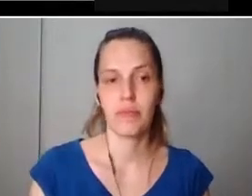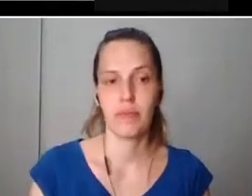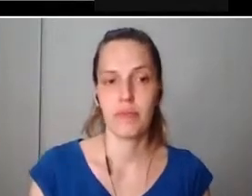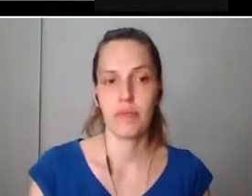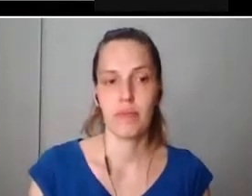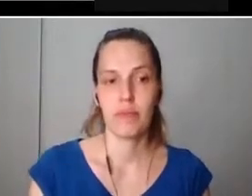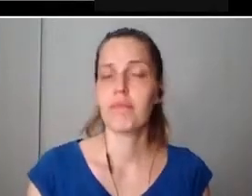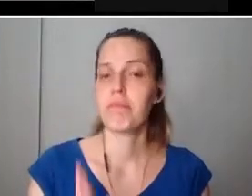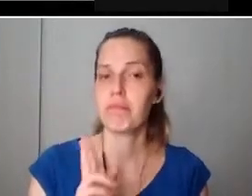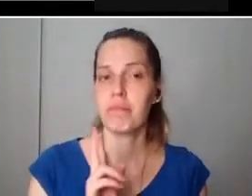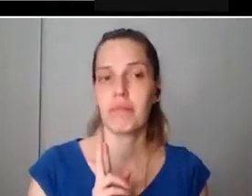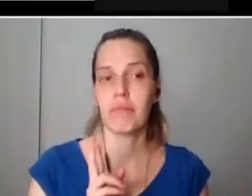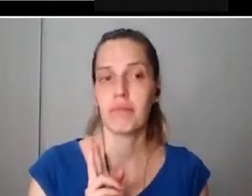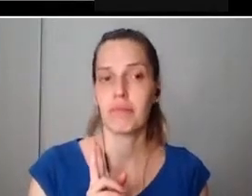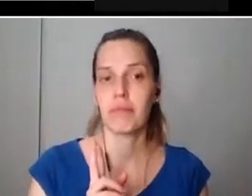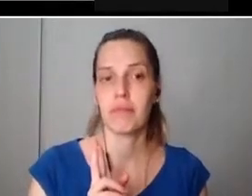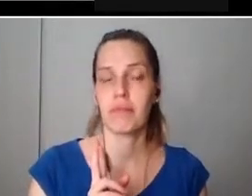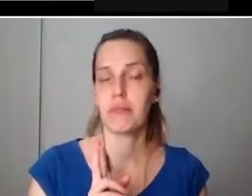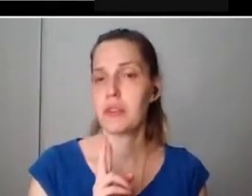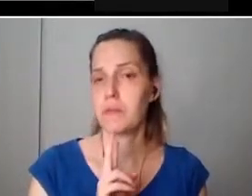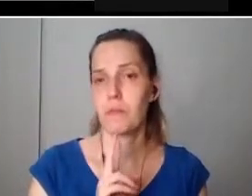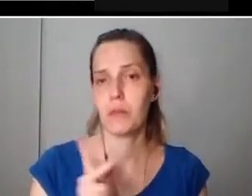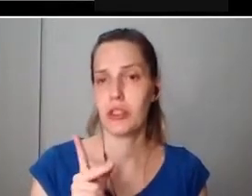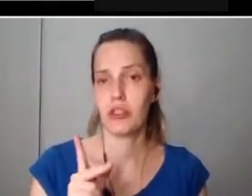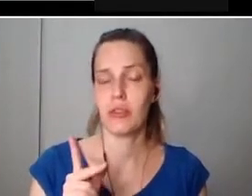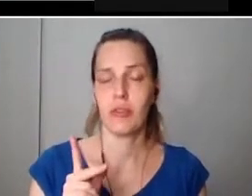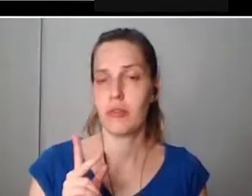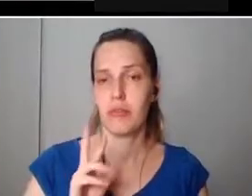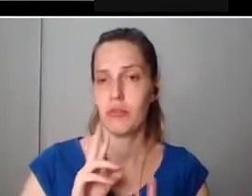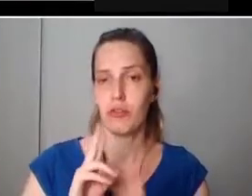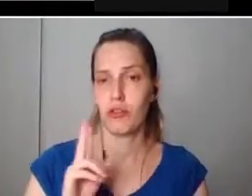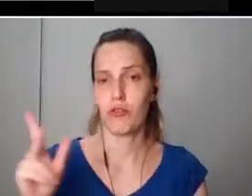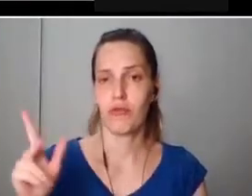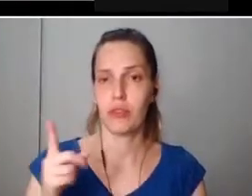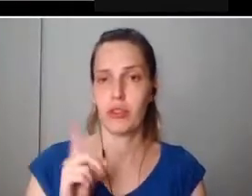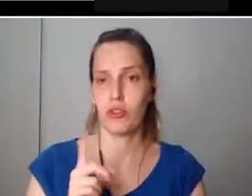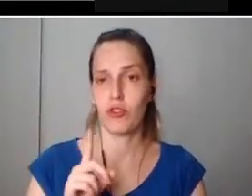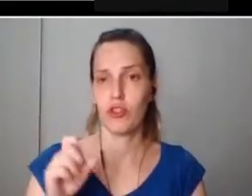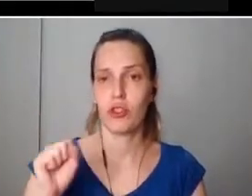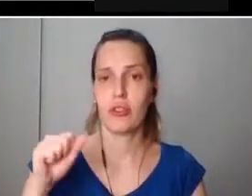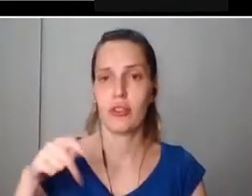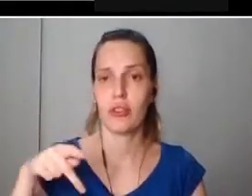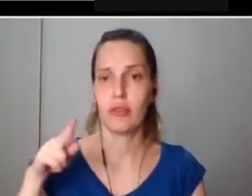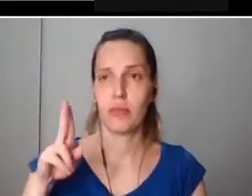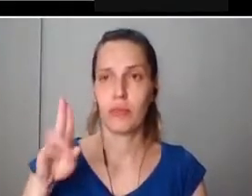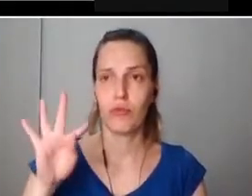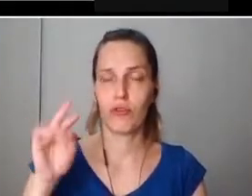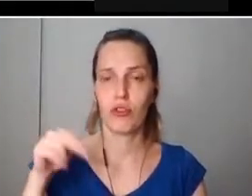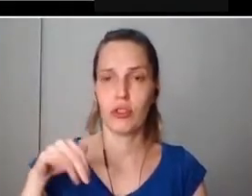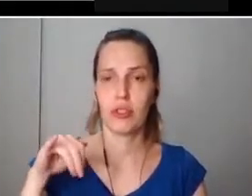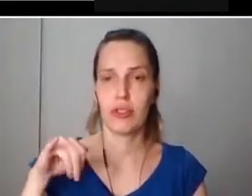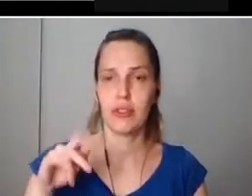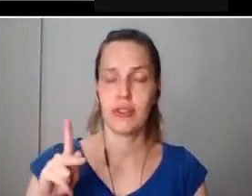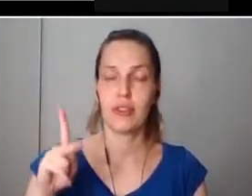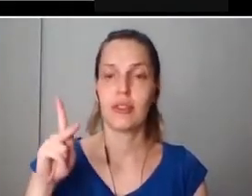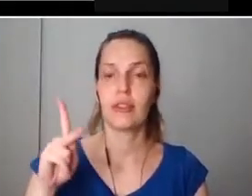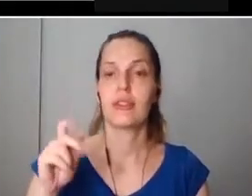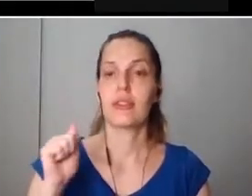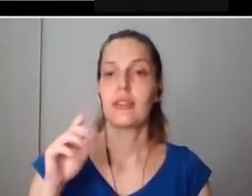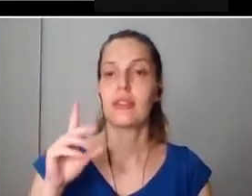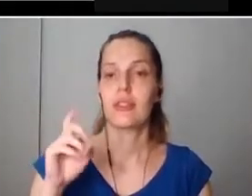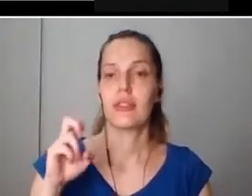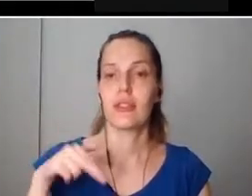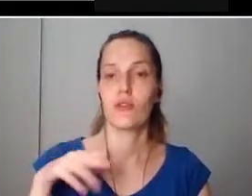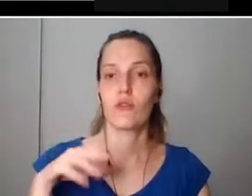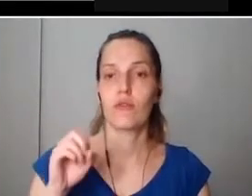Não é muito diferente também do que a gente vê para Gamaleya, que é a Sputnik, né, que também é adenovírus, só que é um adenovírus humano, ela